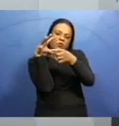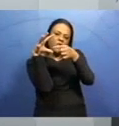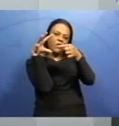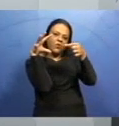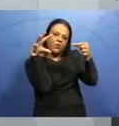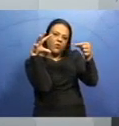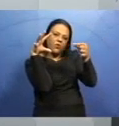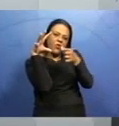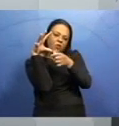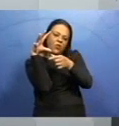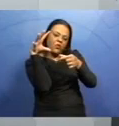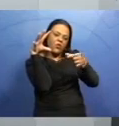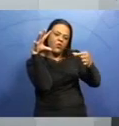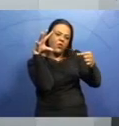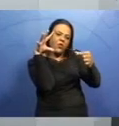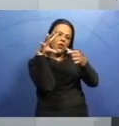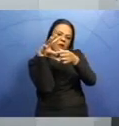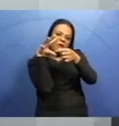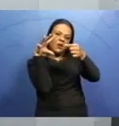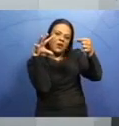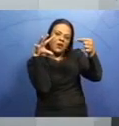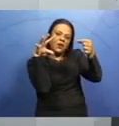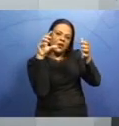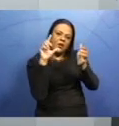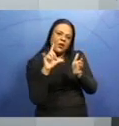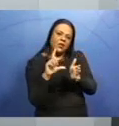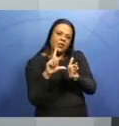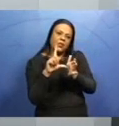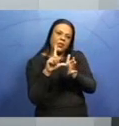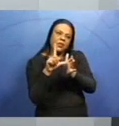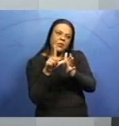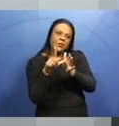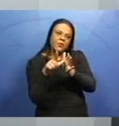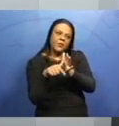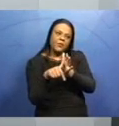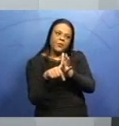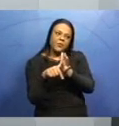que posteriormente irão fazer o processo de